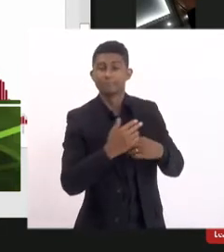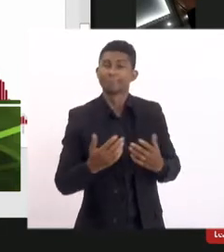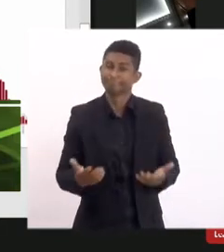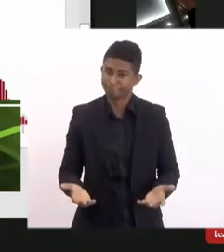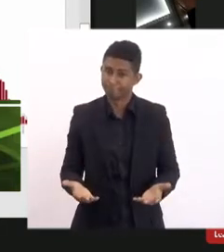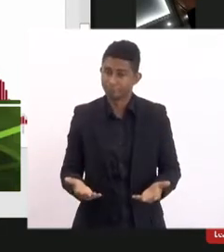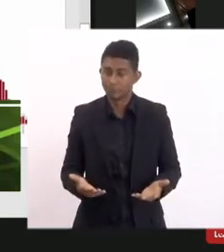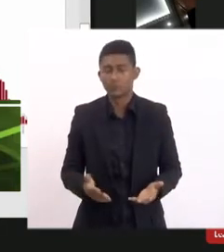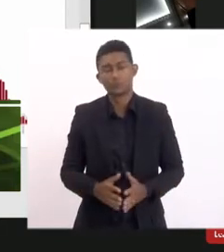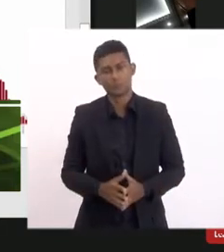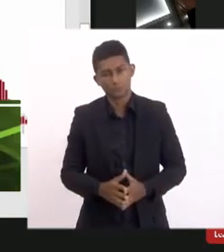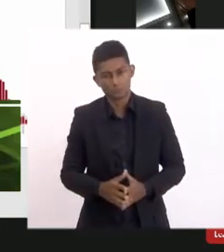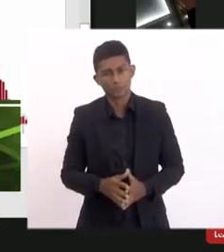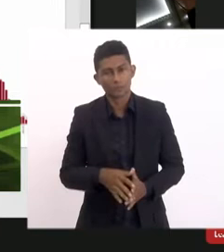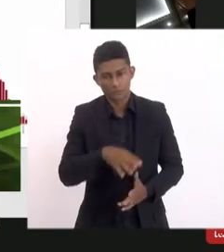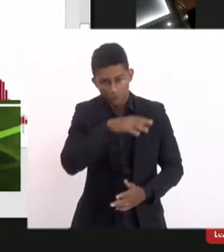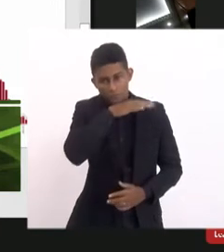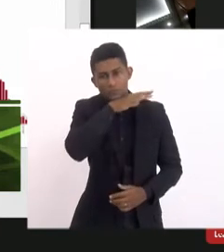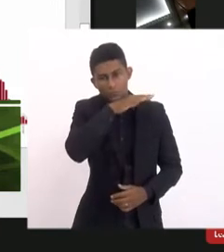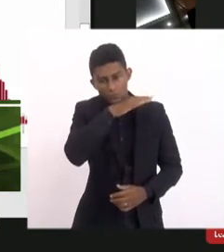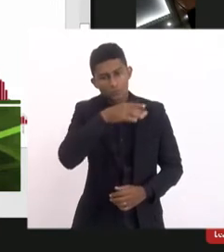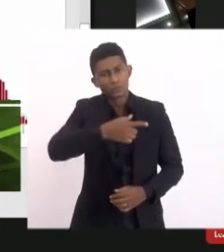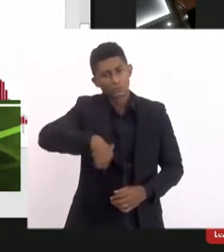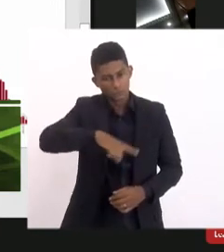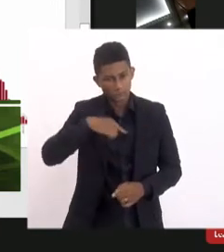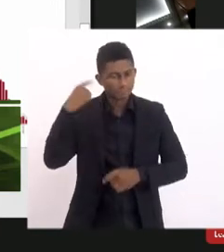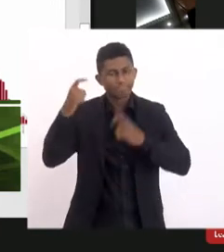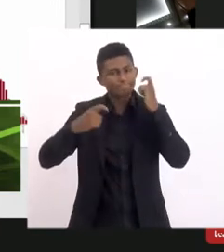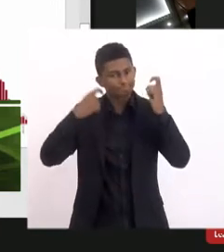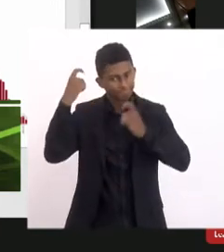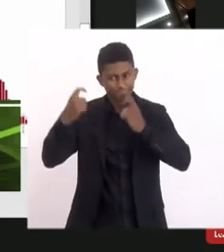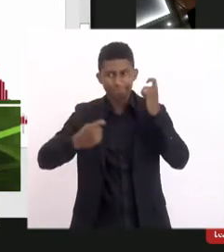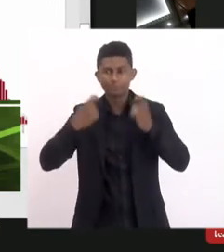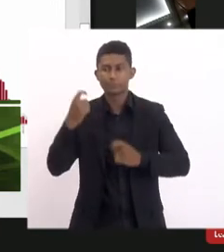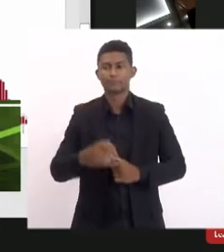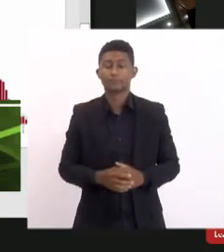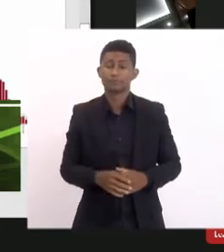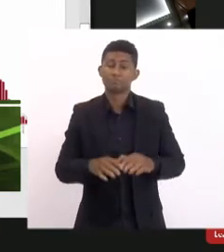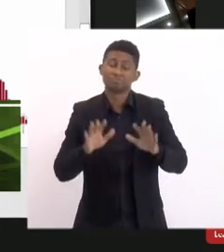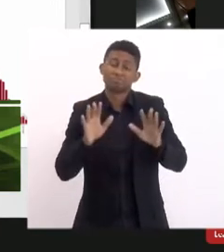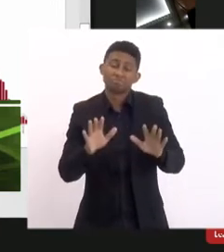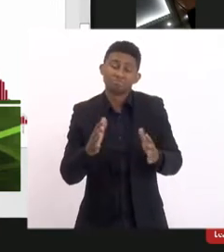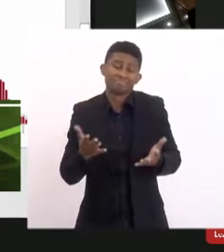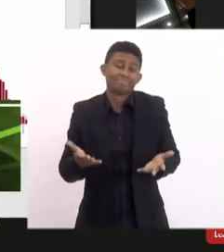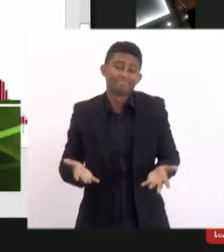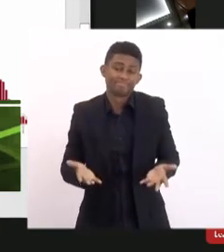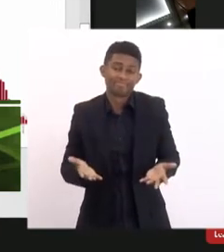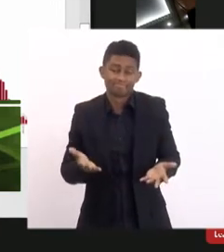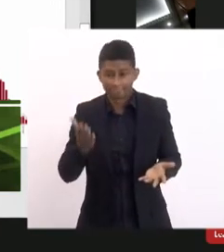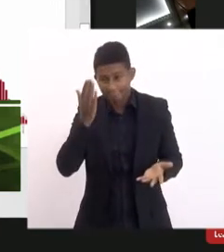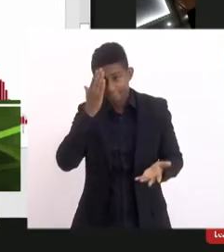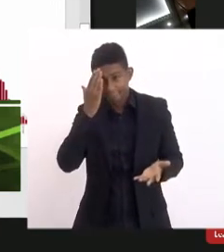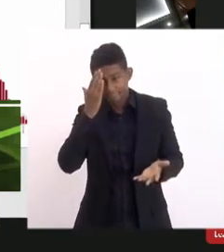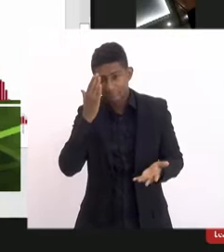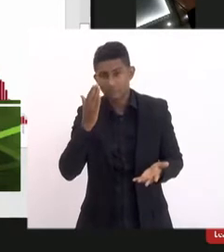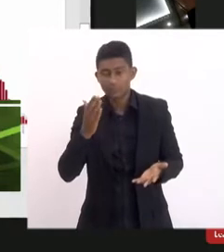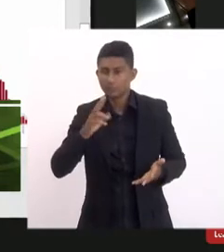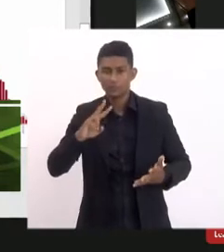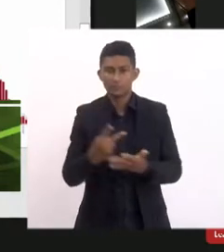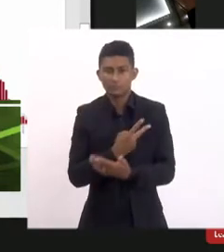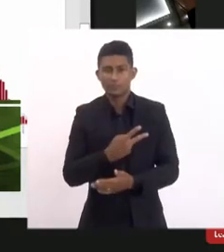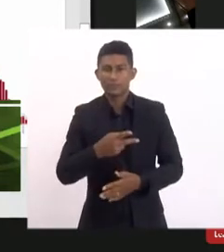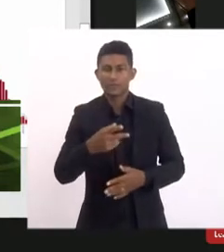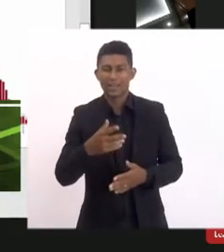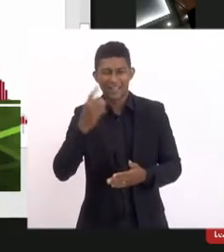um agravante, uma situação preocupante também, mas, infelizmente, as vacinas, a gente teve problemas, né,